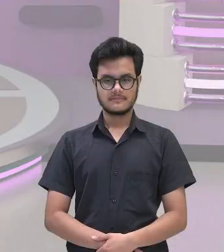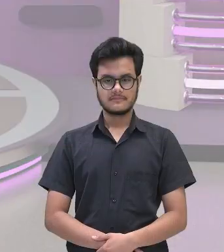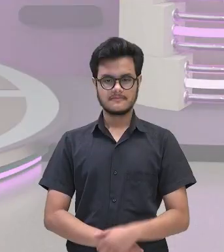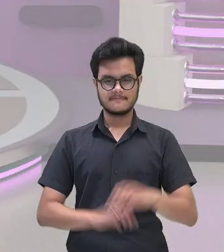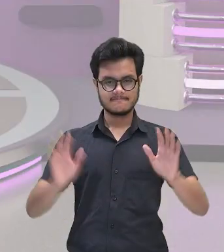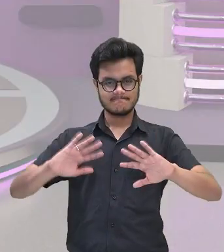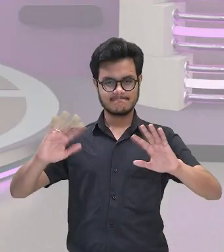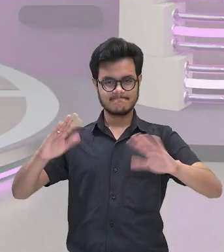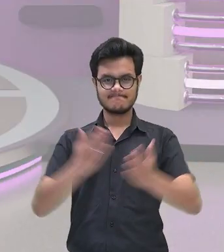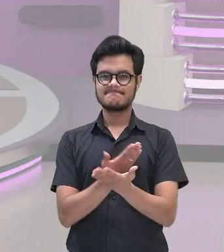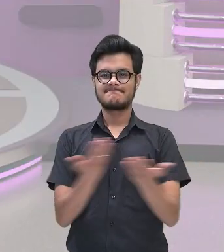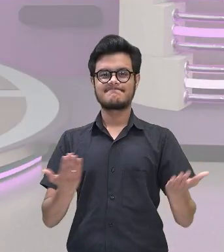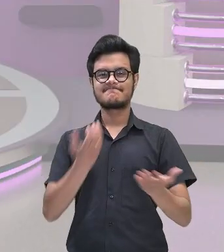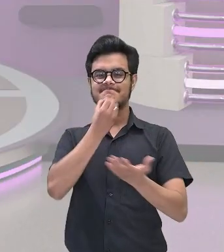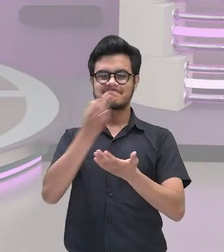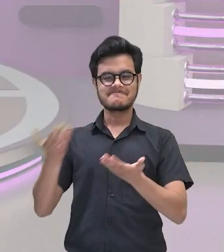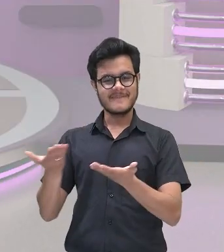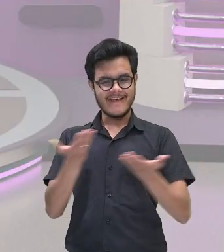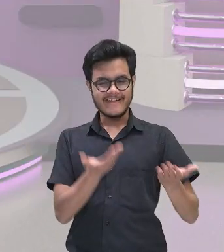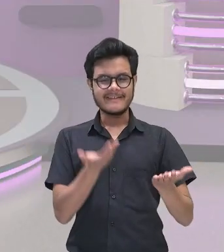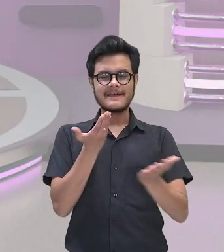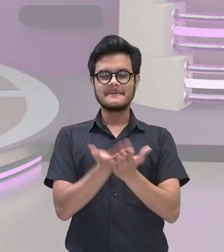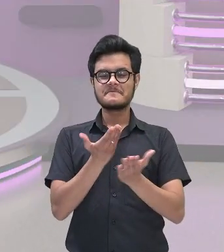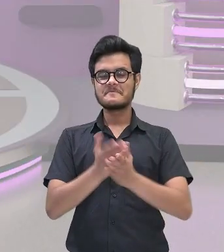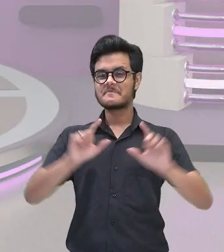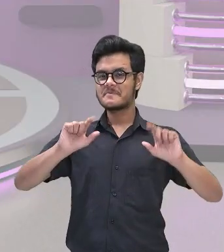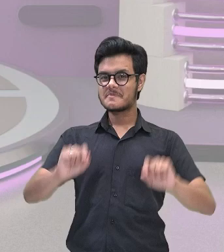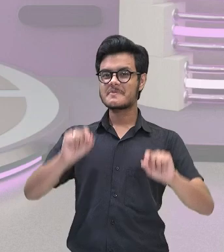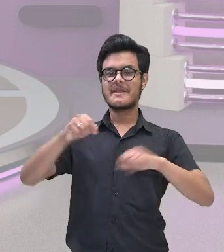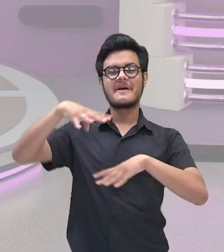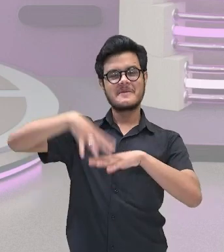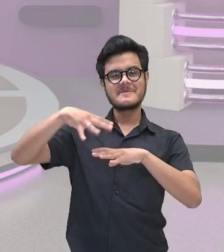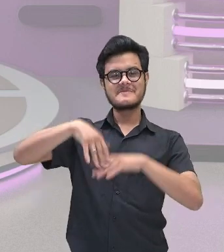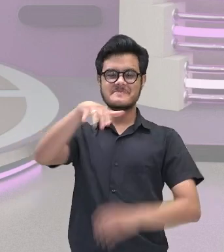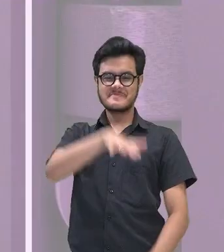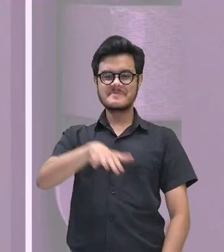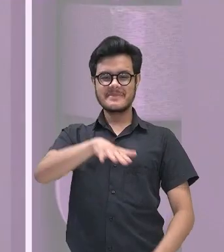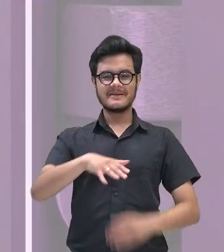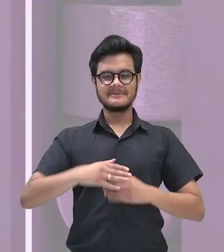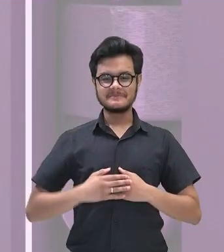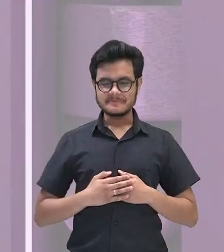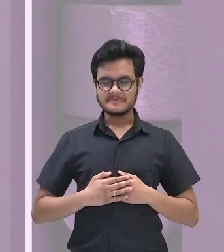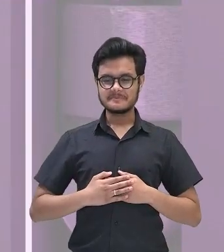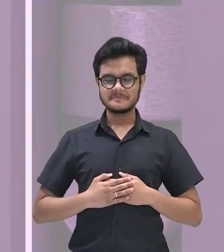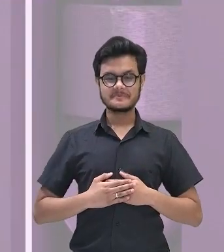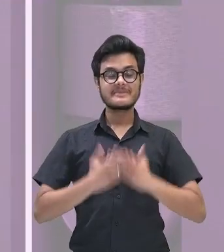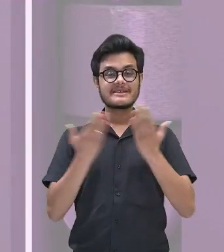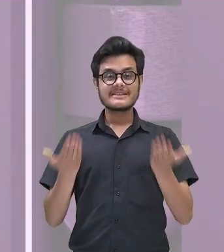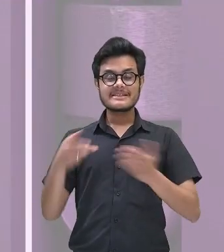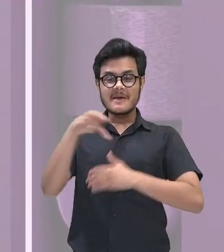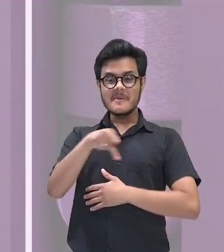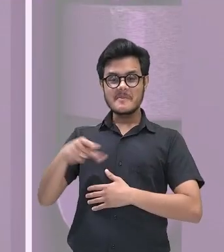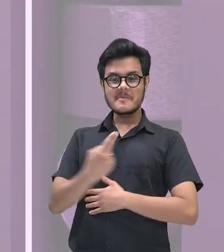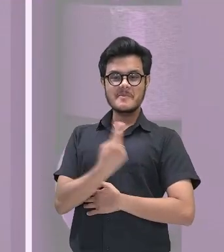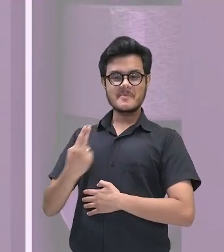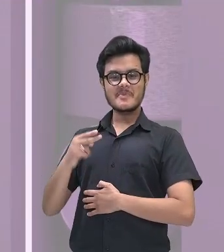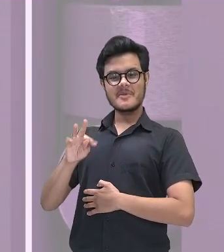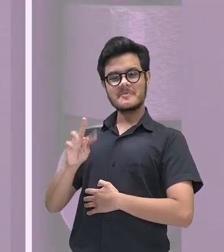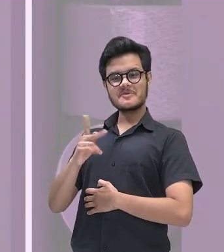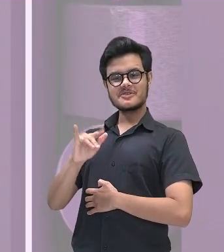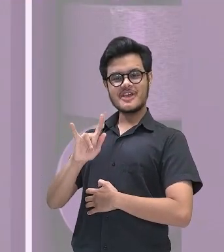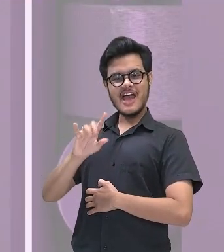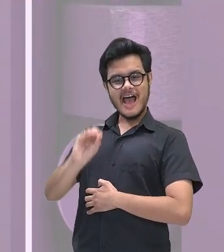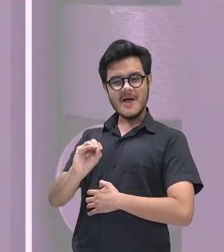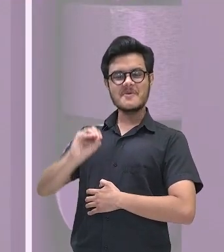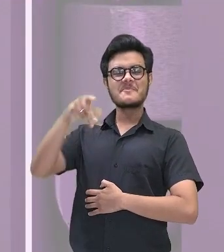Olá, pessoal! Sejam todos bem-vindos a mais um dia de aula de matemática. Eu sou o professor Tiago Silva, professor